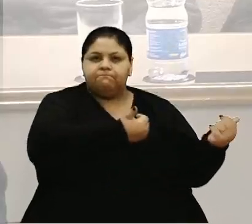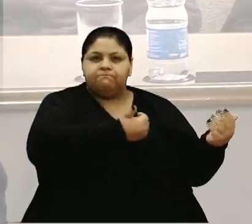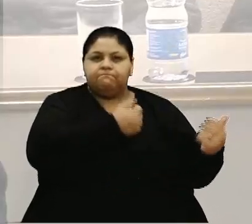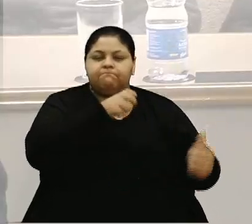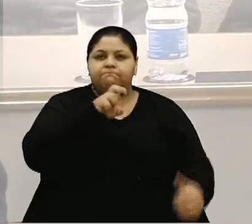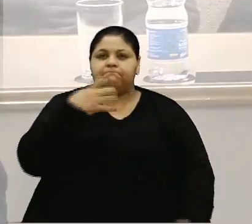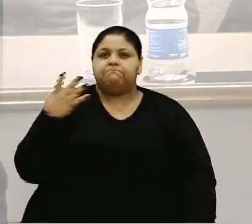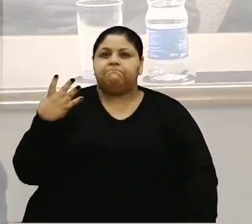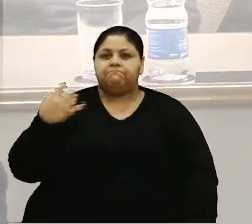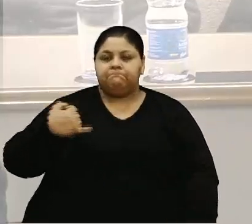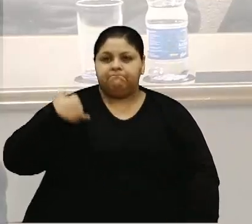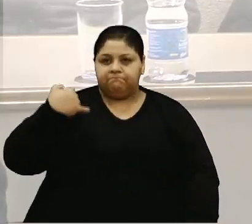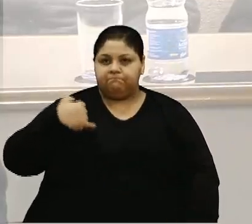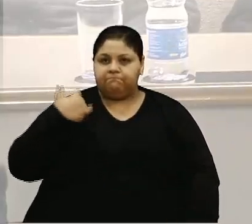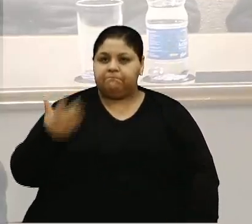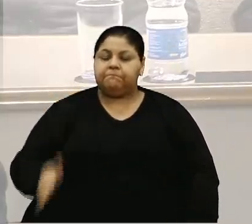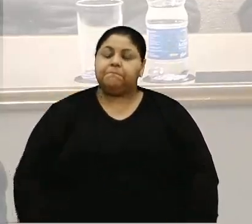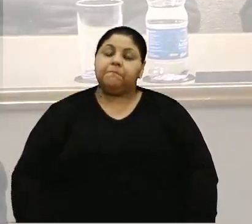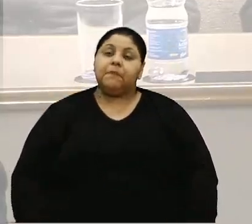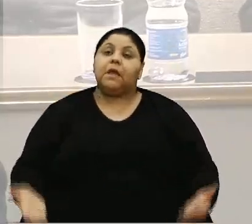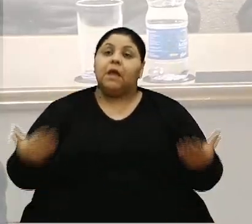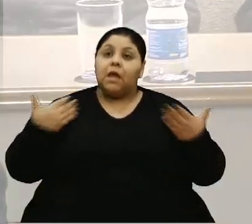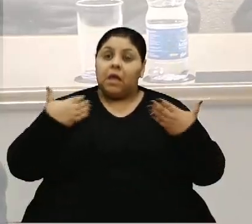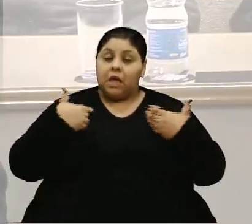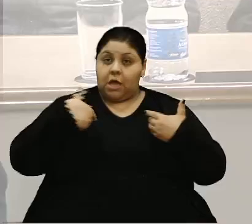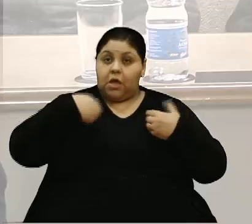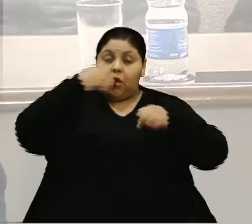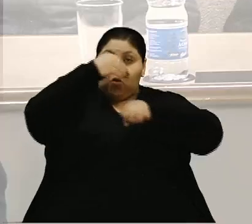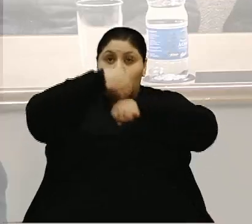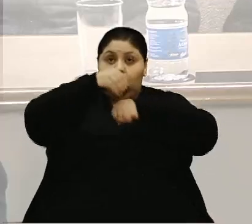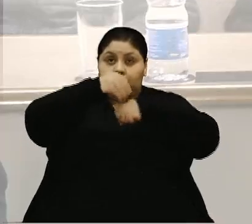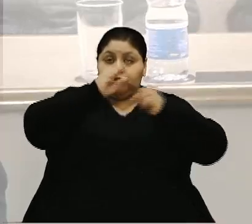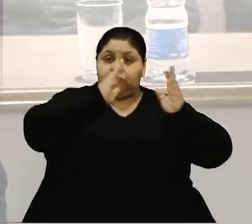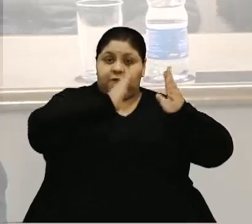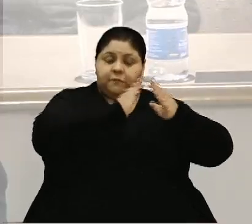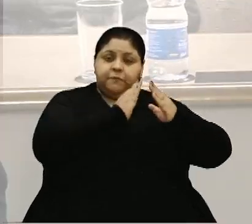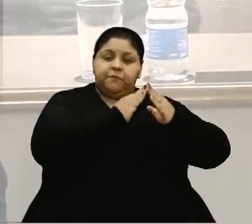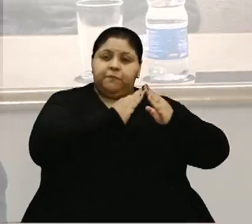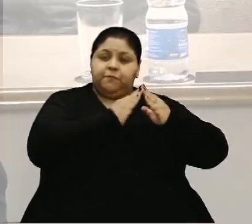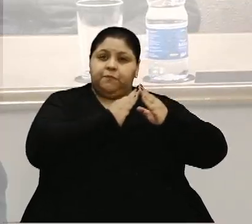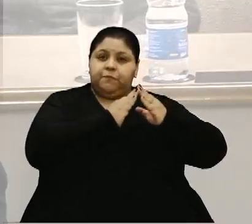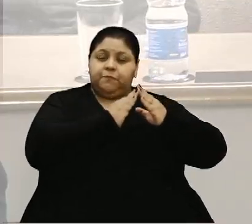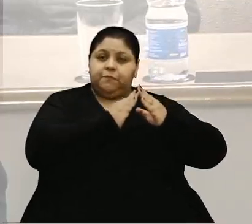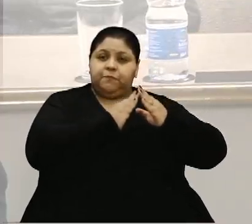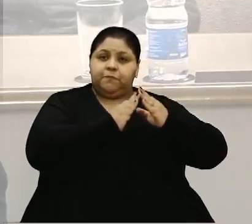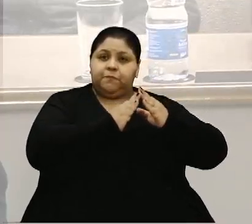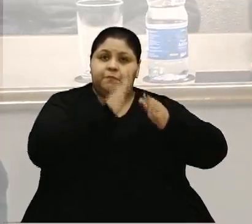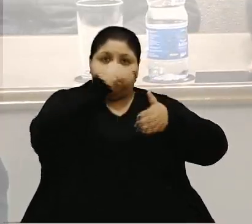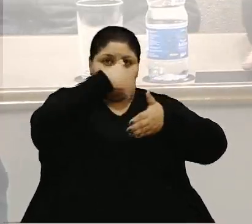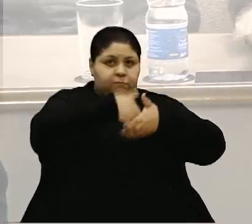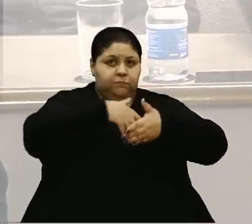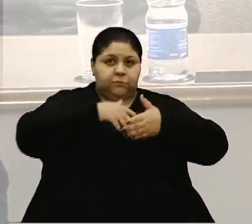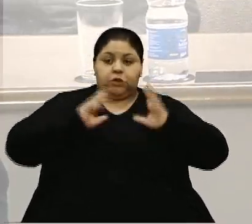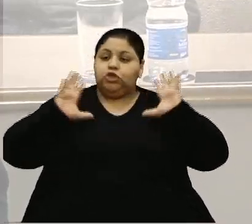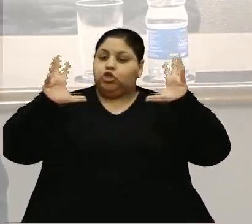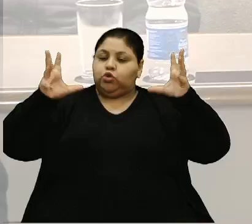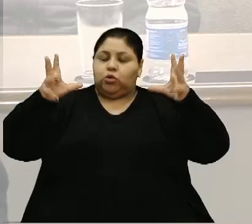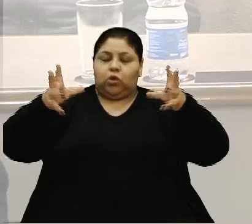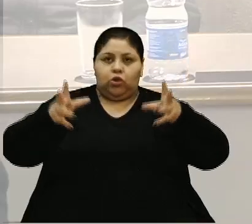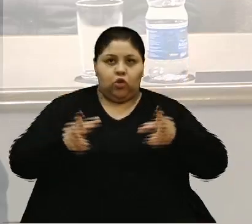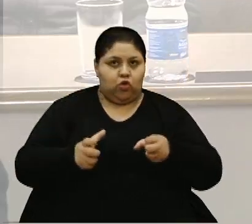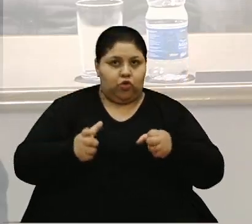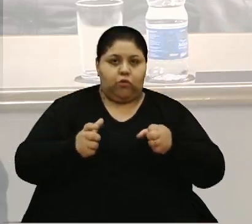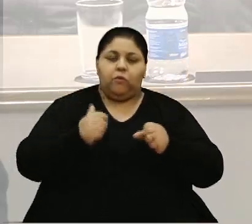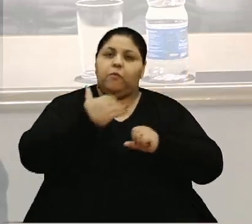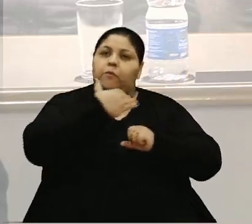54 anos. Então, eu até sugiro que a casa faça um voto coletivo pela